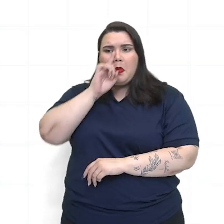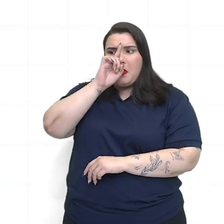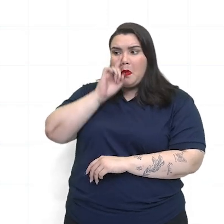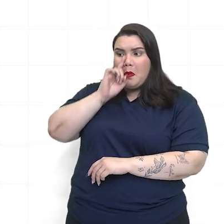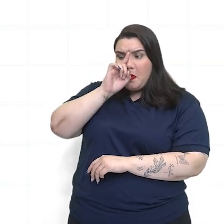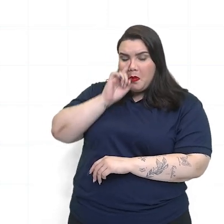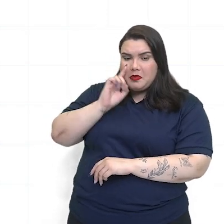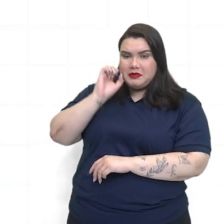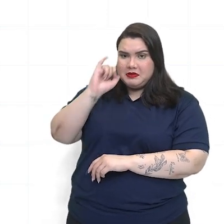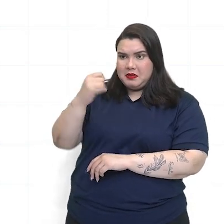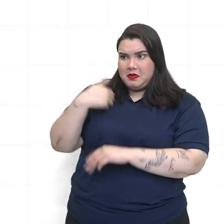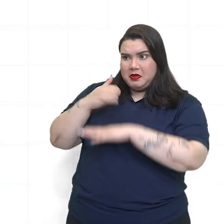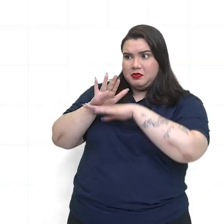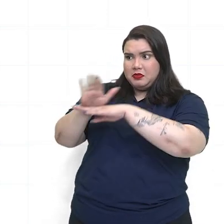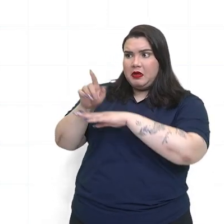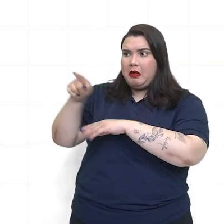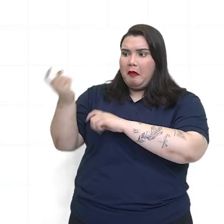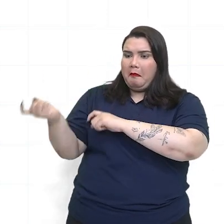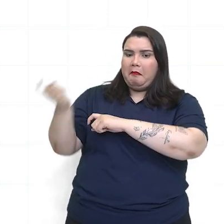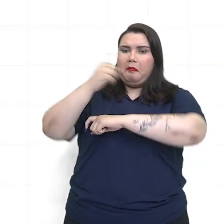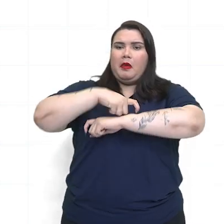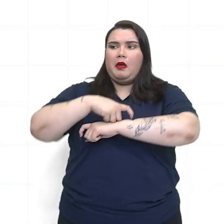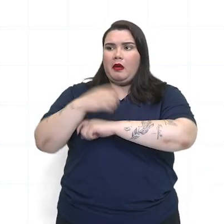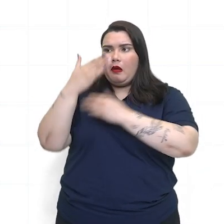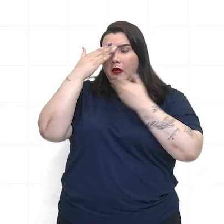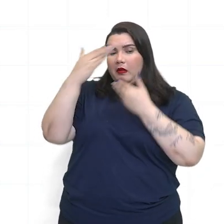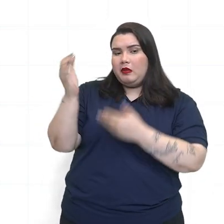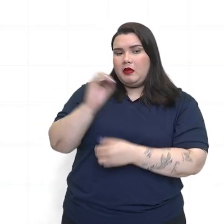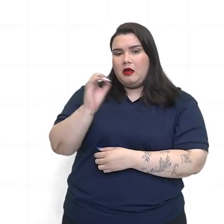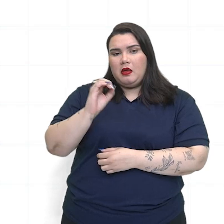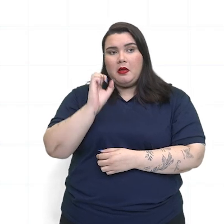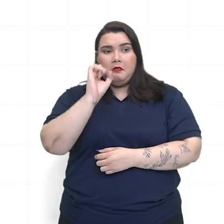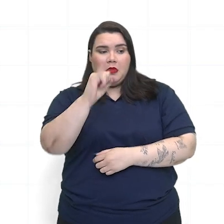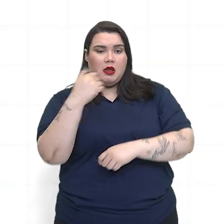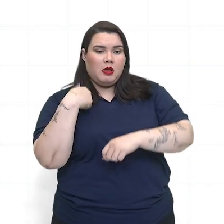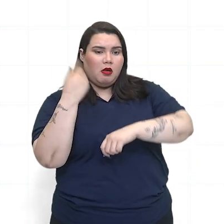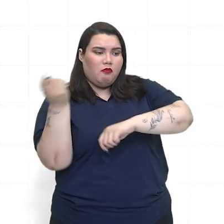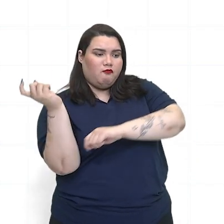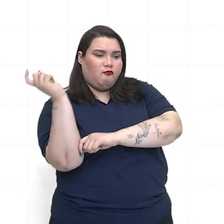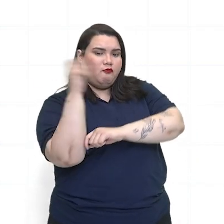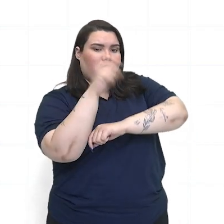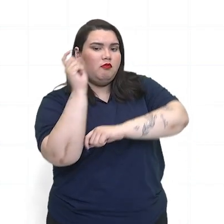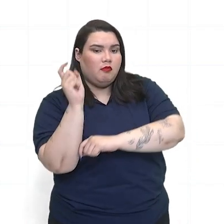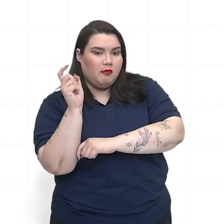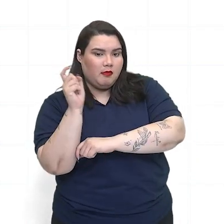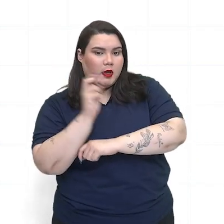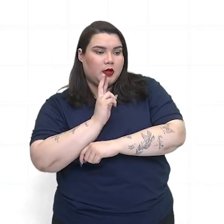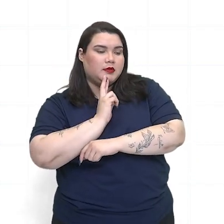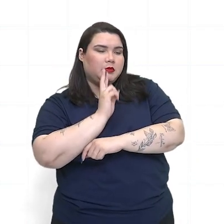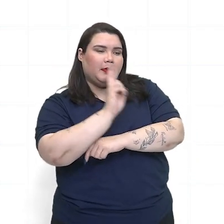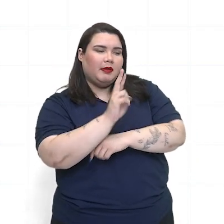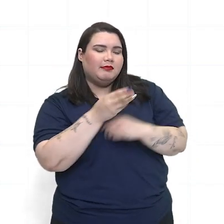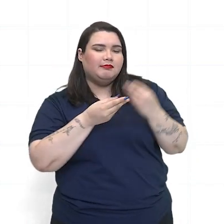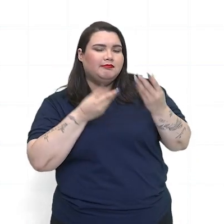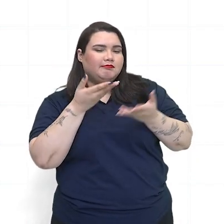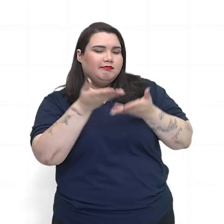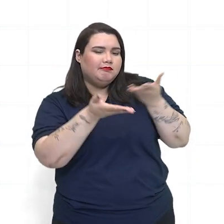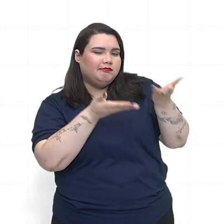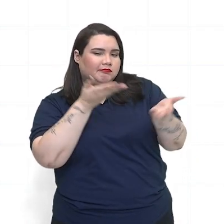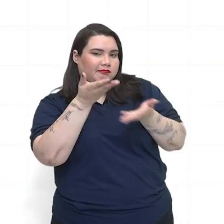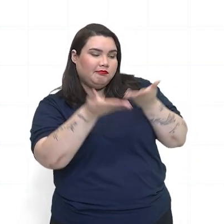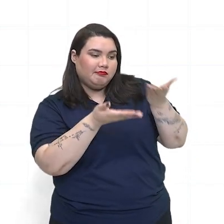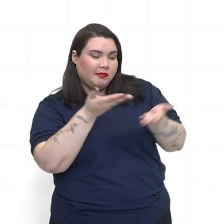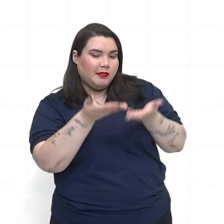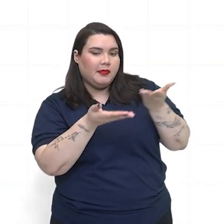criaturas. Se eu te ajudar, você me mata em vez de me agradecer. Mas se eu te picar com o meu veneno, respondeu o escorpião com uma